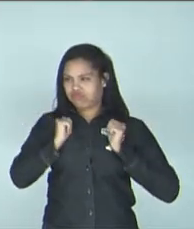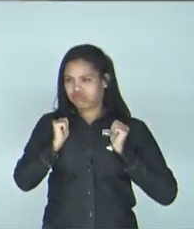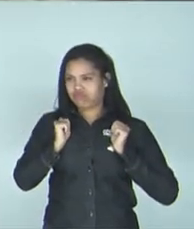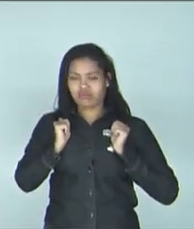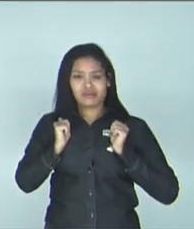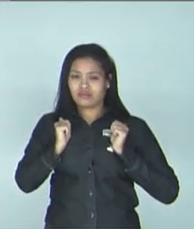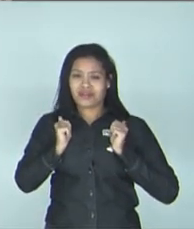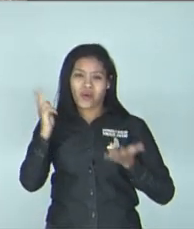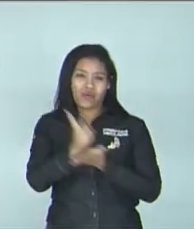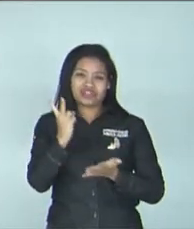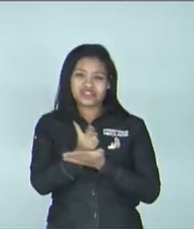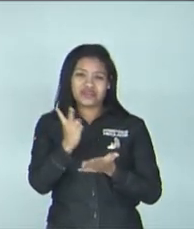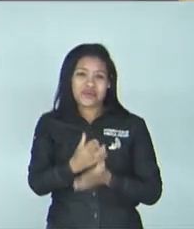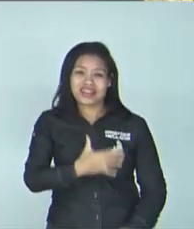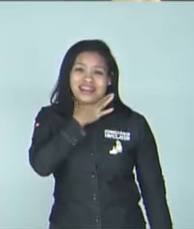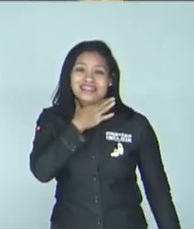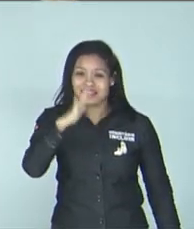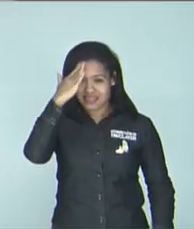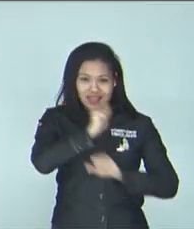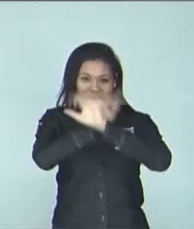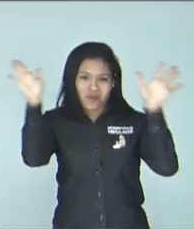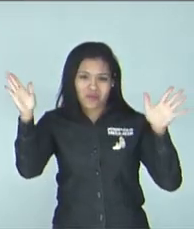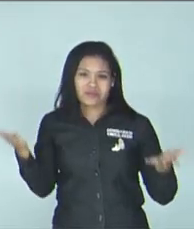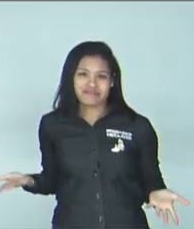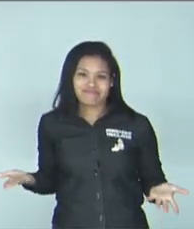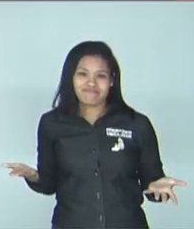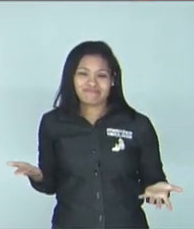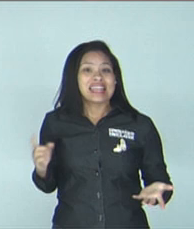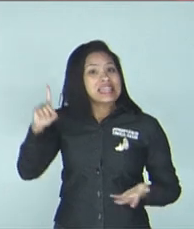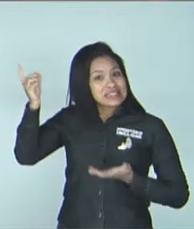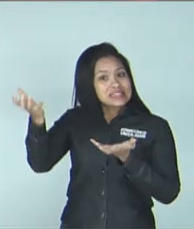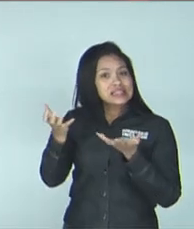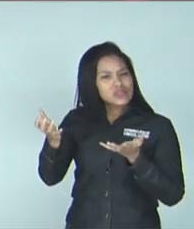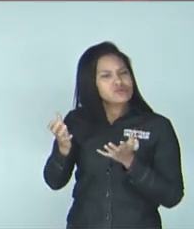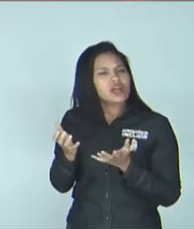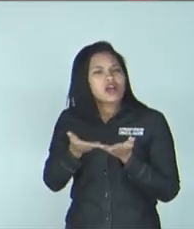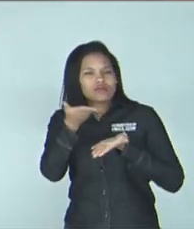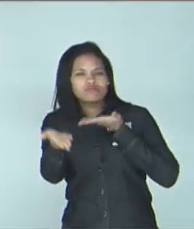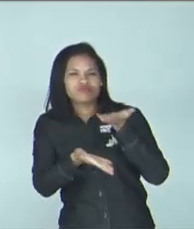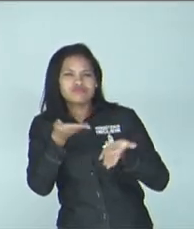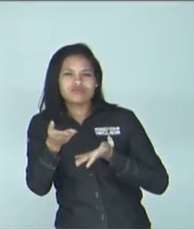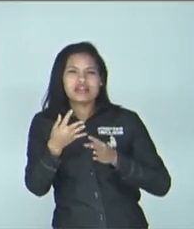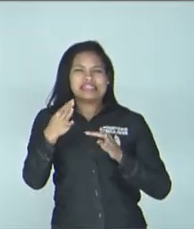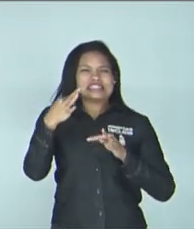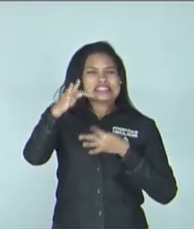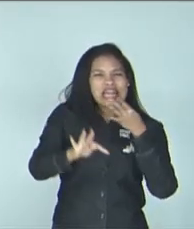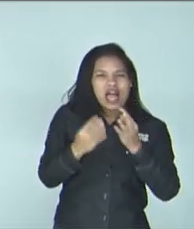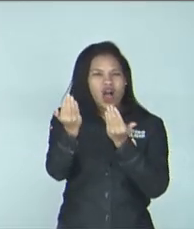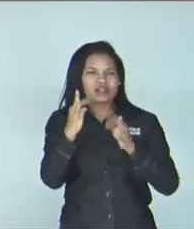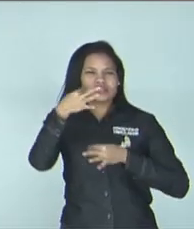e quem me entendeu agora e se deus quer tratar algo na sua vida se deus